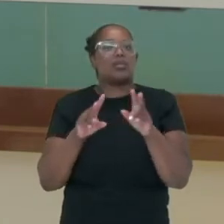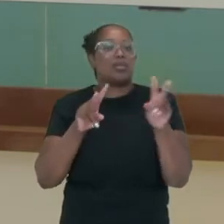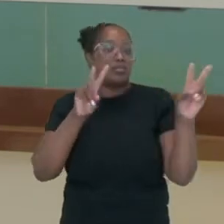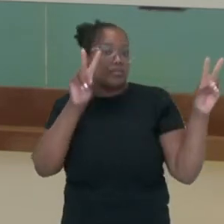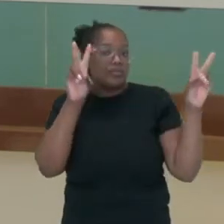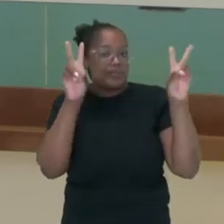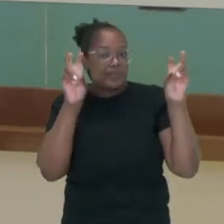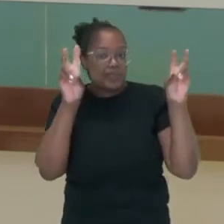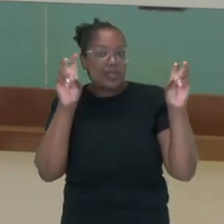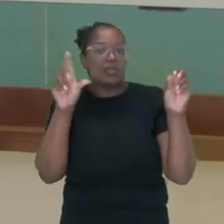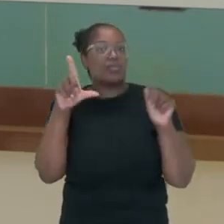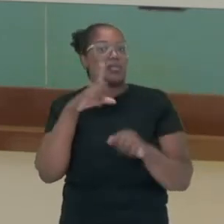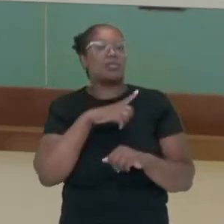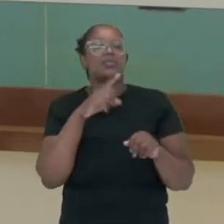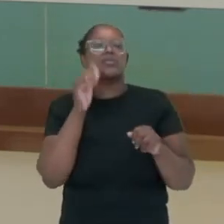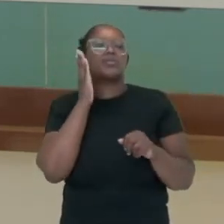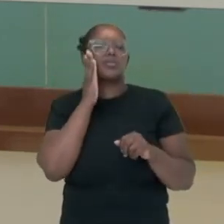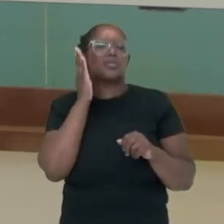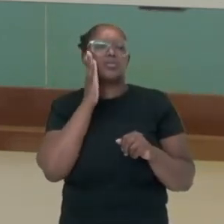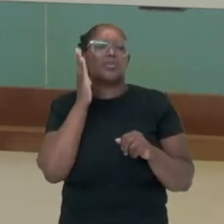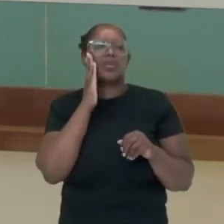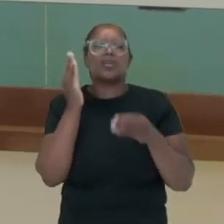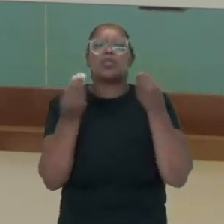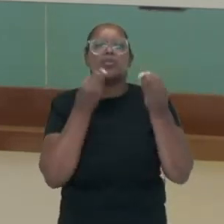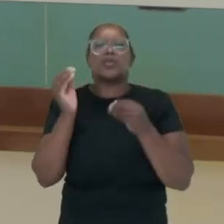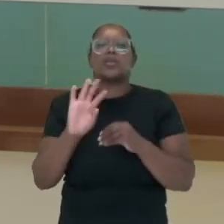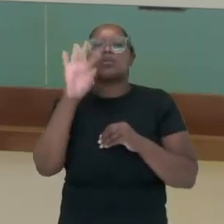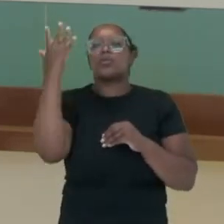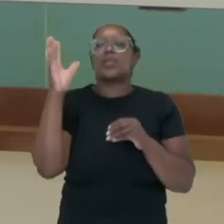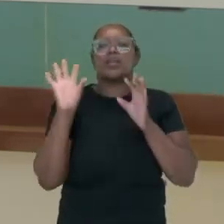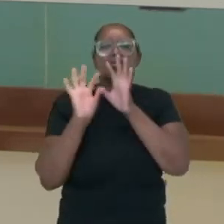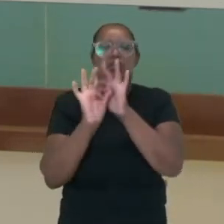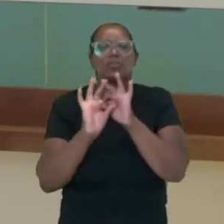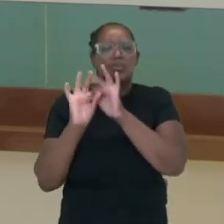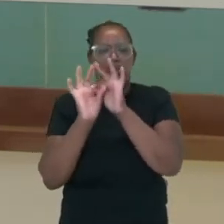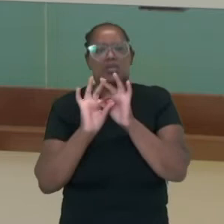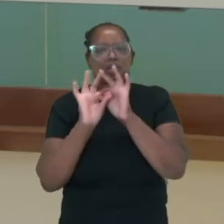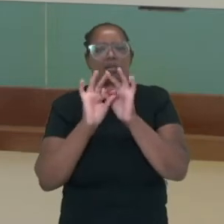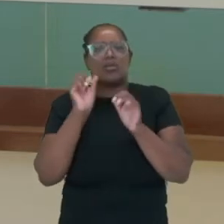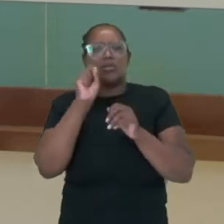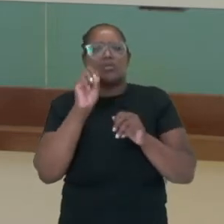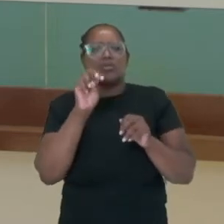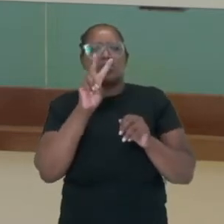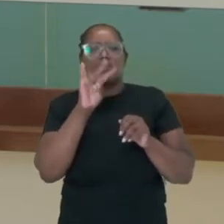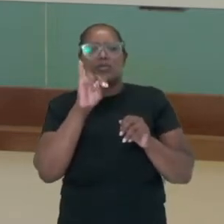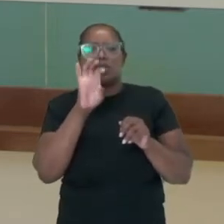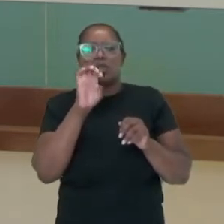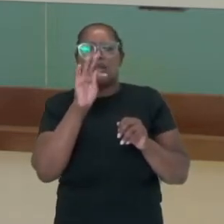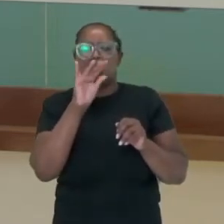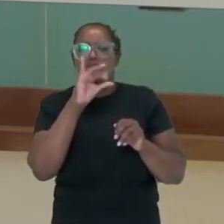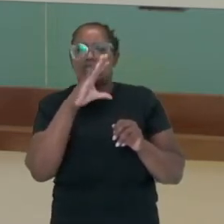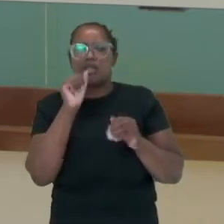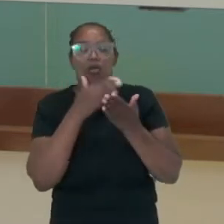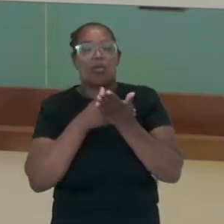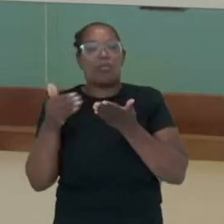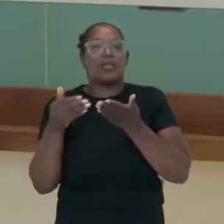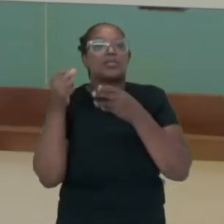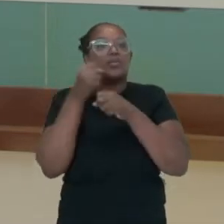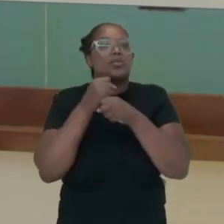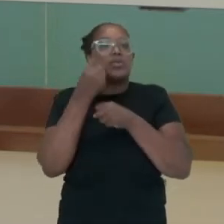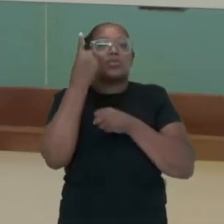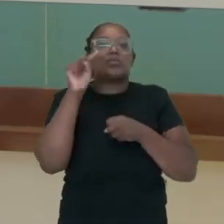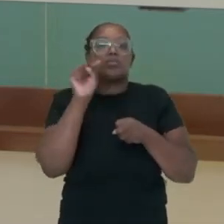temos que entender como é que surge a chamada União Soviética. Ela se dá a partir de 1917, quando a